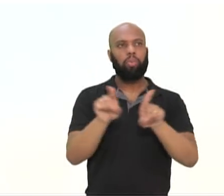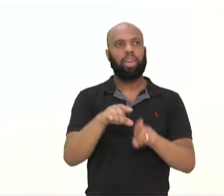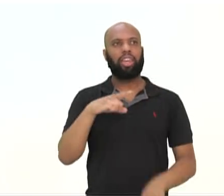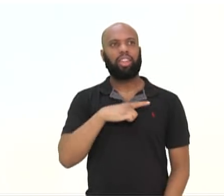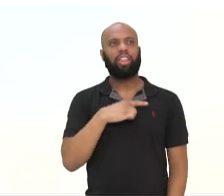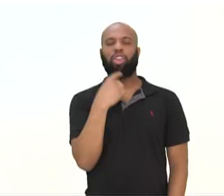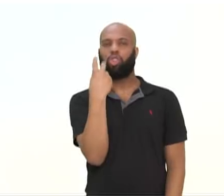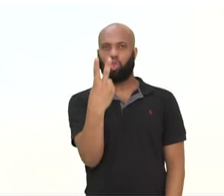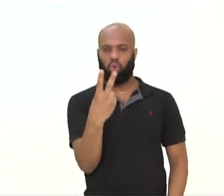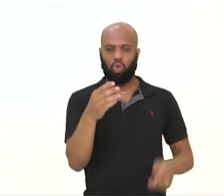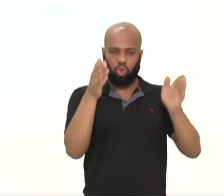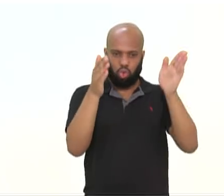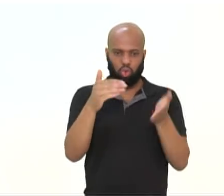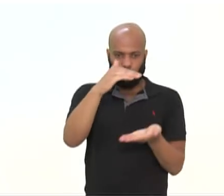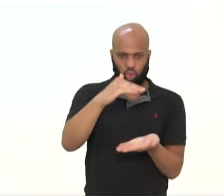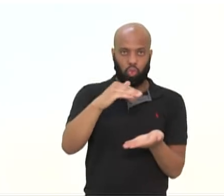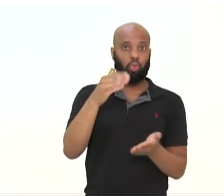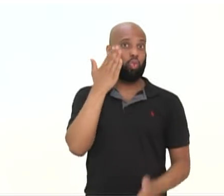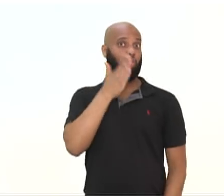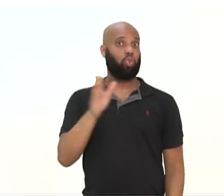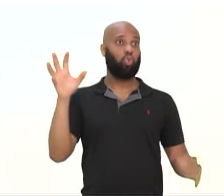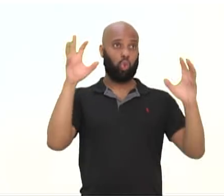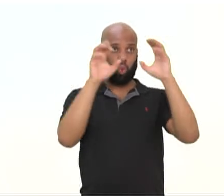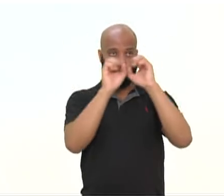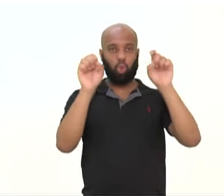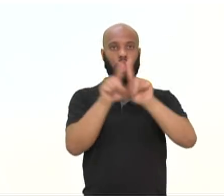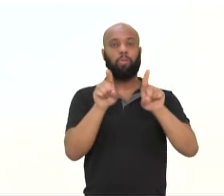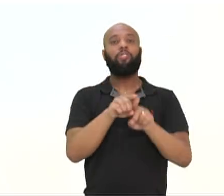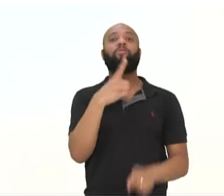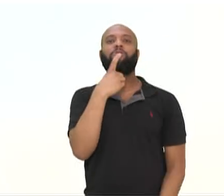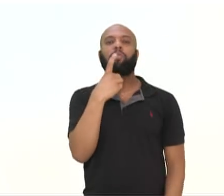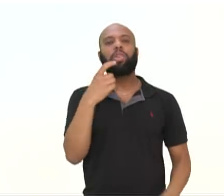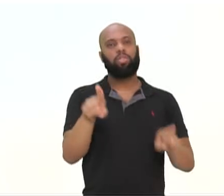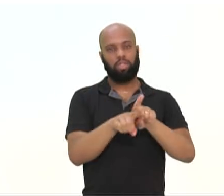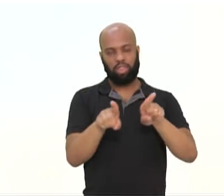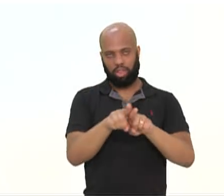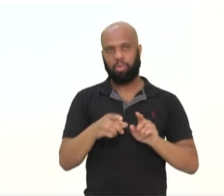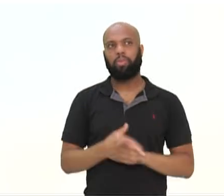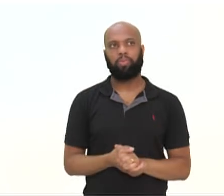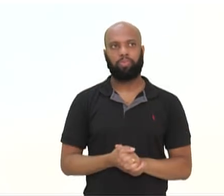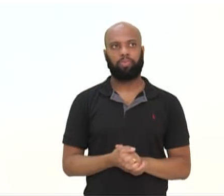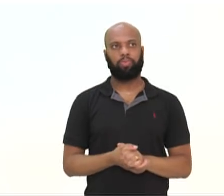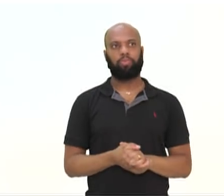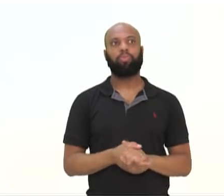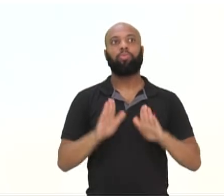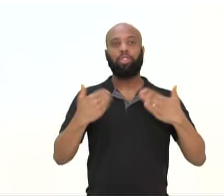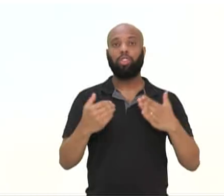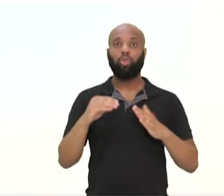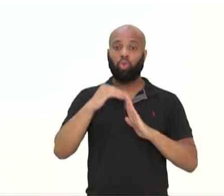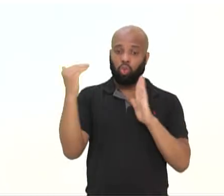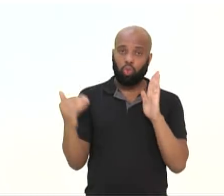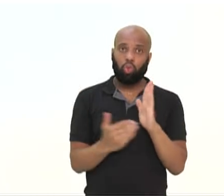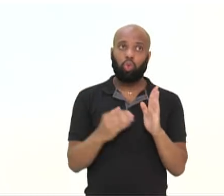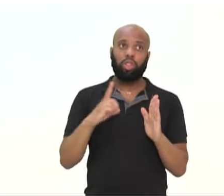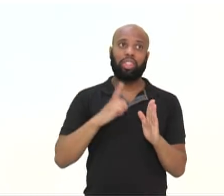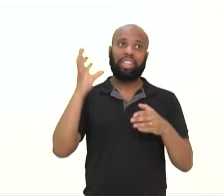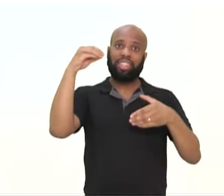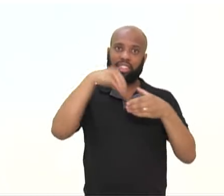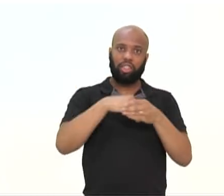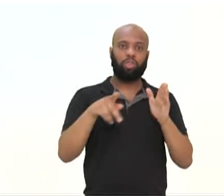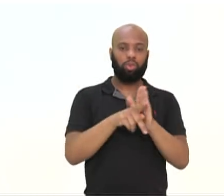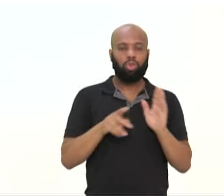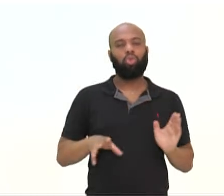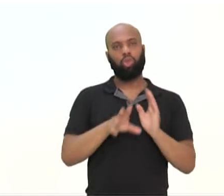2 cubos, um cubo azul e um cubo vermelhinho. Então, todas essas figuras compõem o cubo da